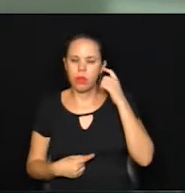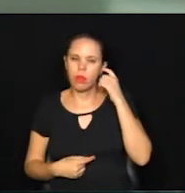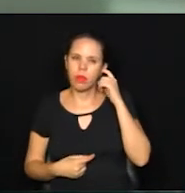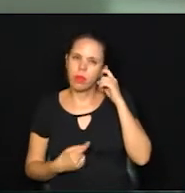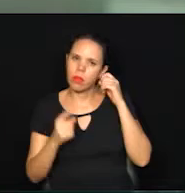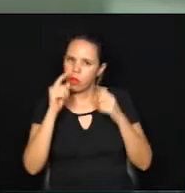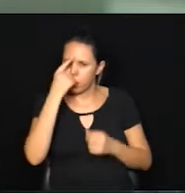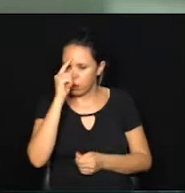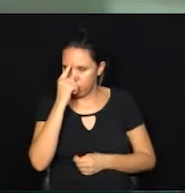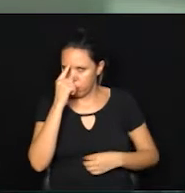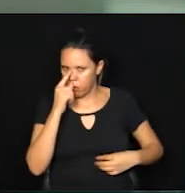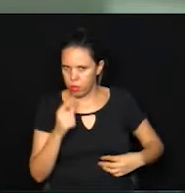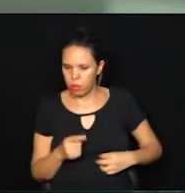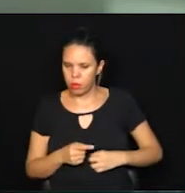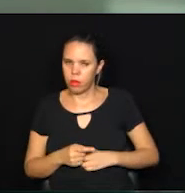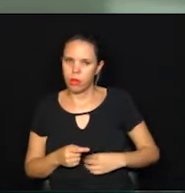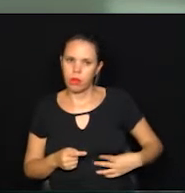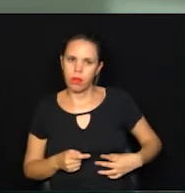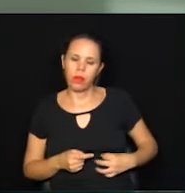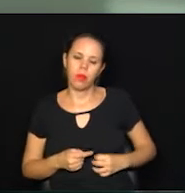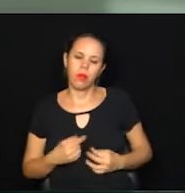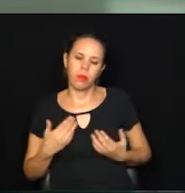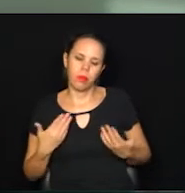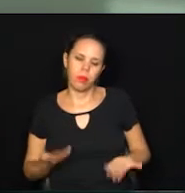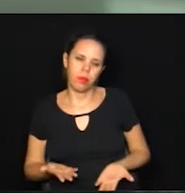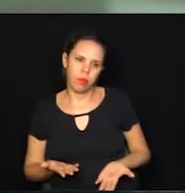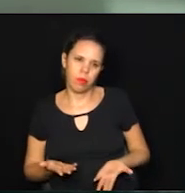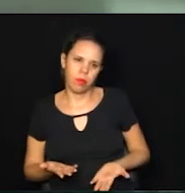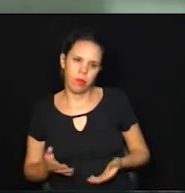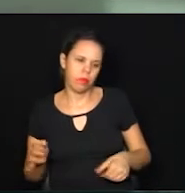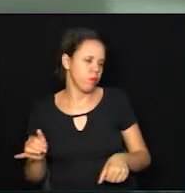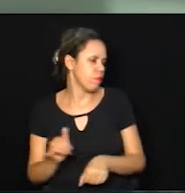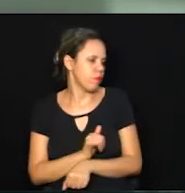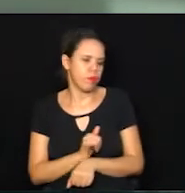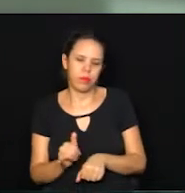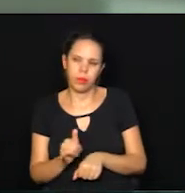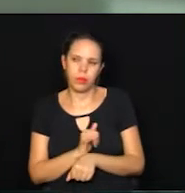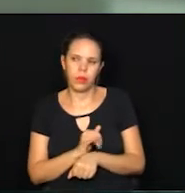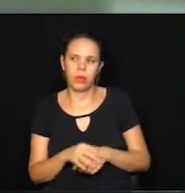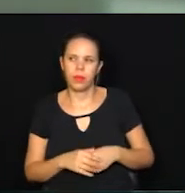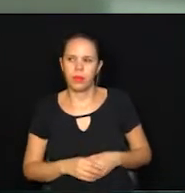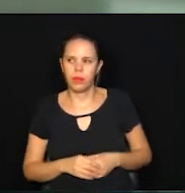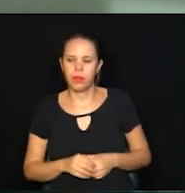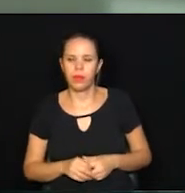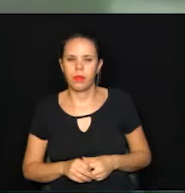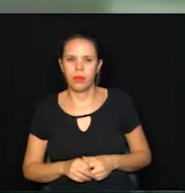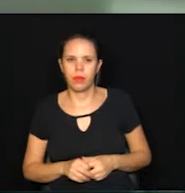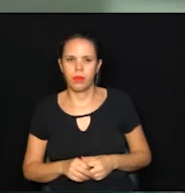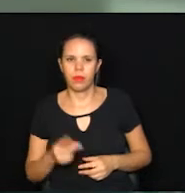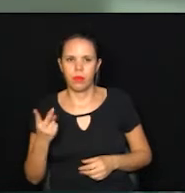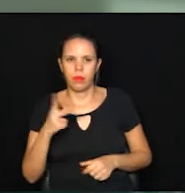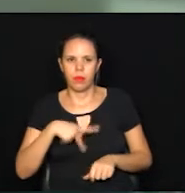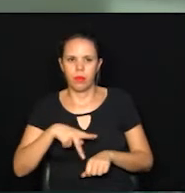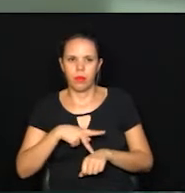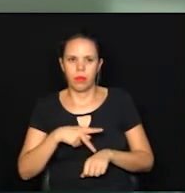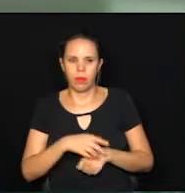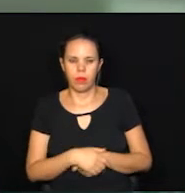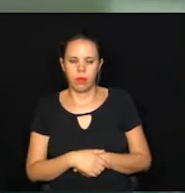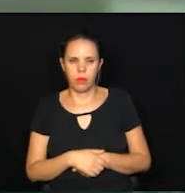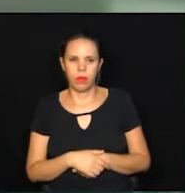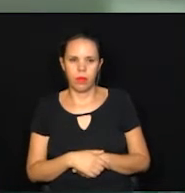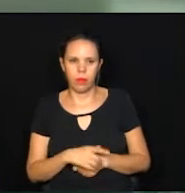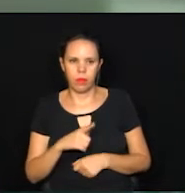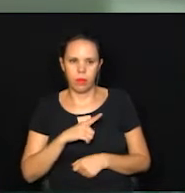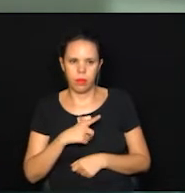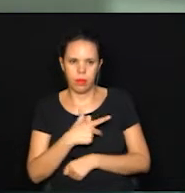não foi tanto, porém não foi estratégico. Então, com os dois países que